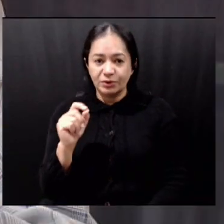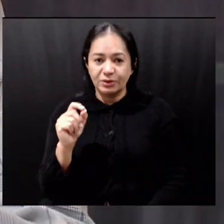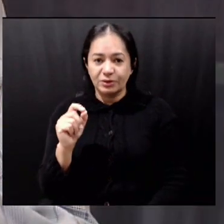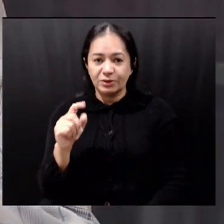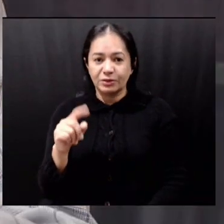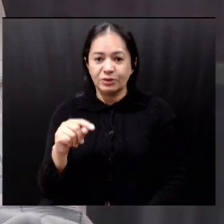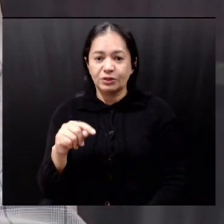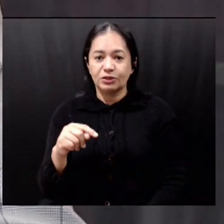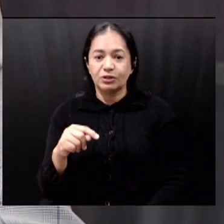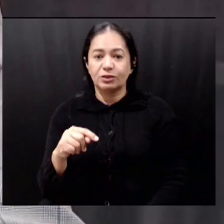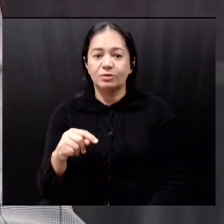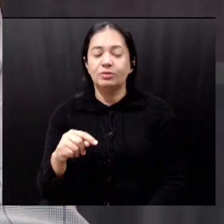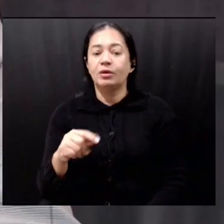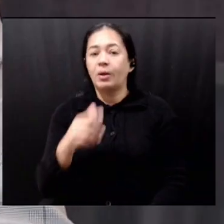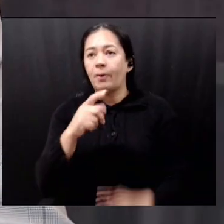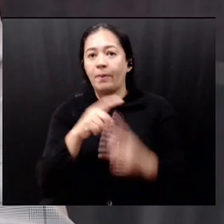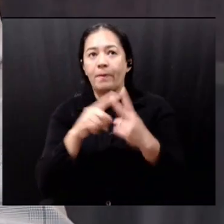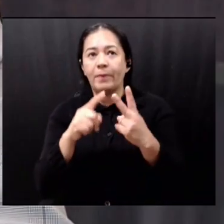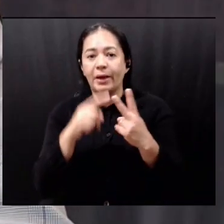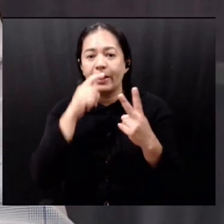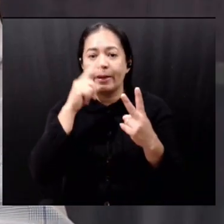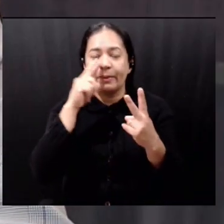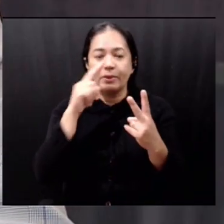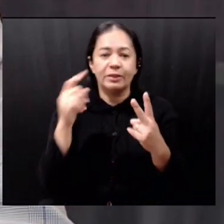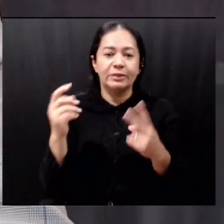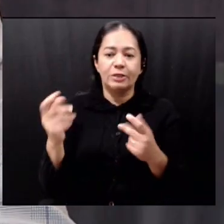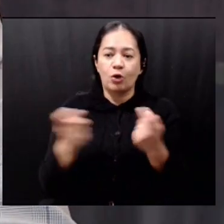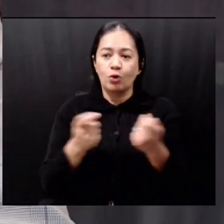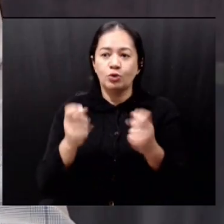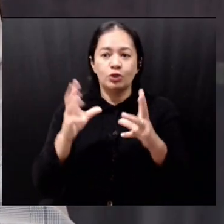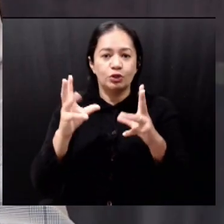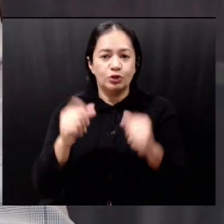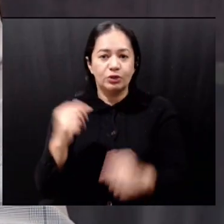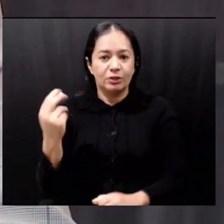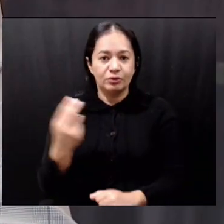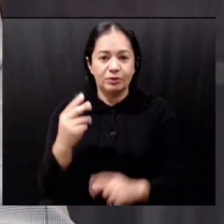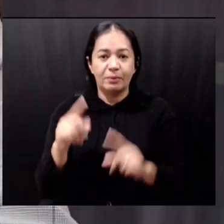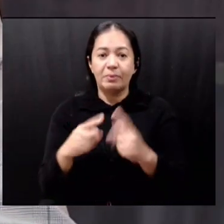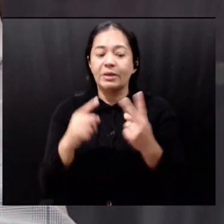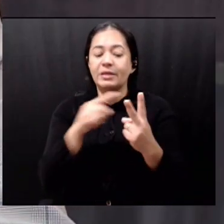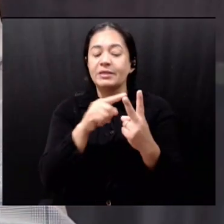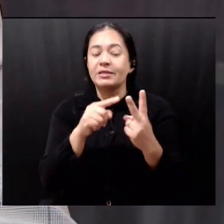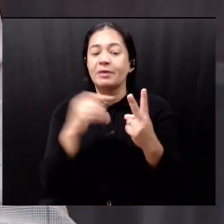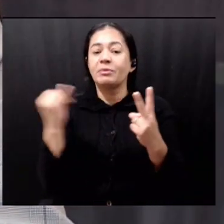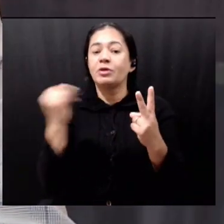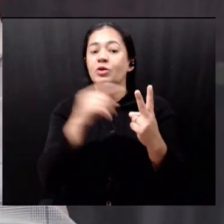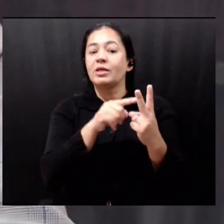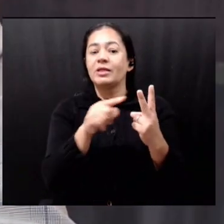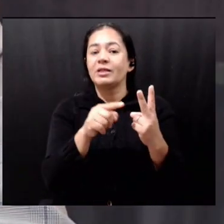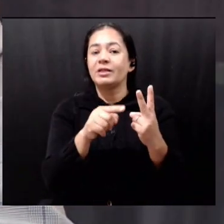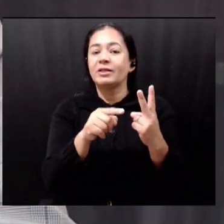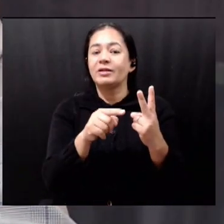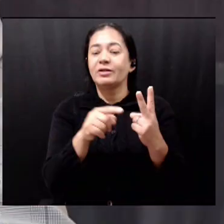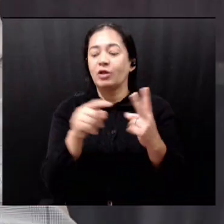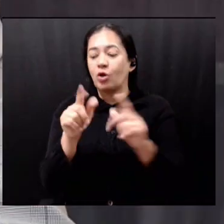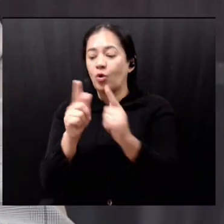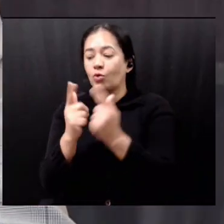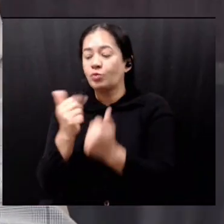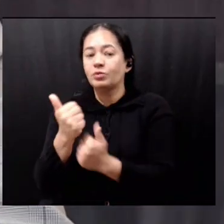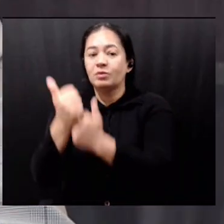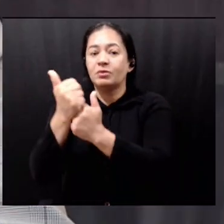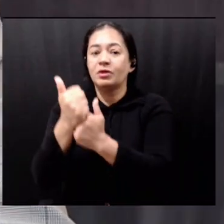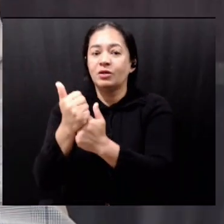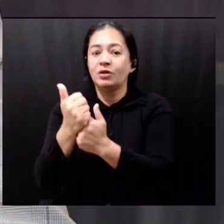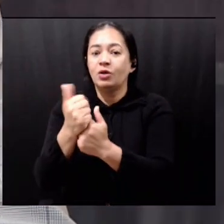consigam ter um controle total e absoluto, eu acho importante os pais também direcionarem para essa rede de apoio o que é inegociável.